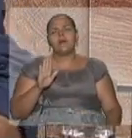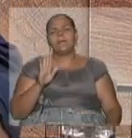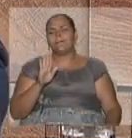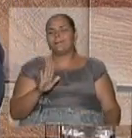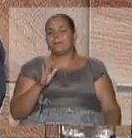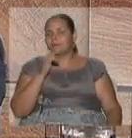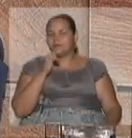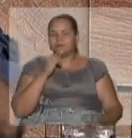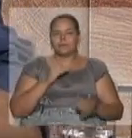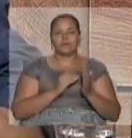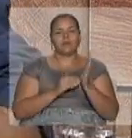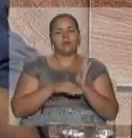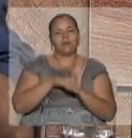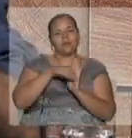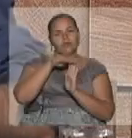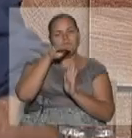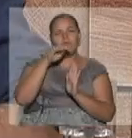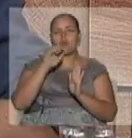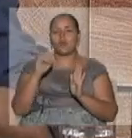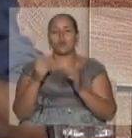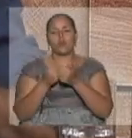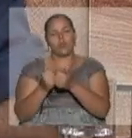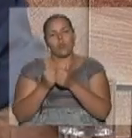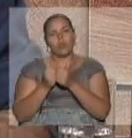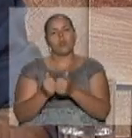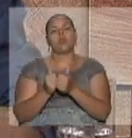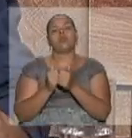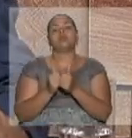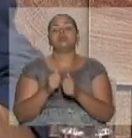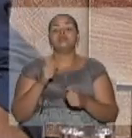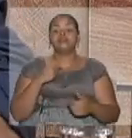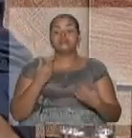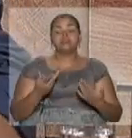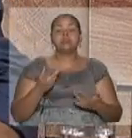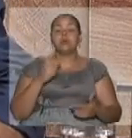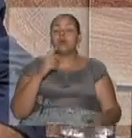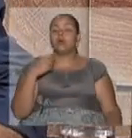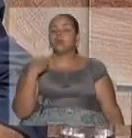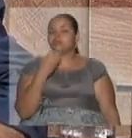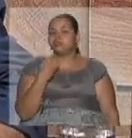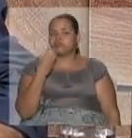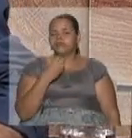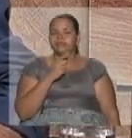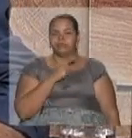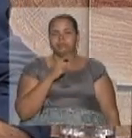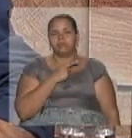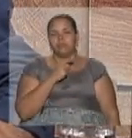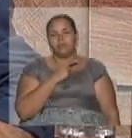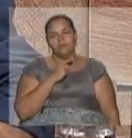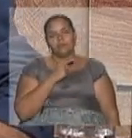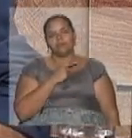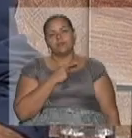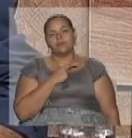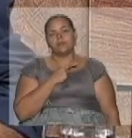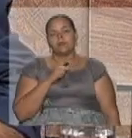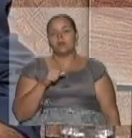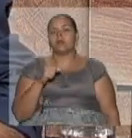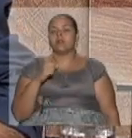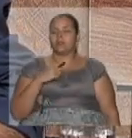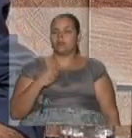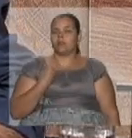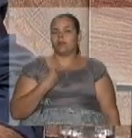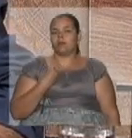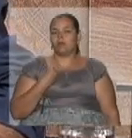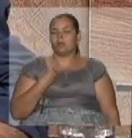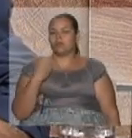no elevador, você sai, até dentro do ônibus já tem música e tudo. Então, é muito